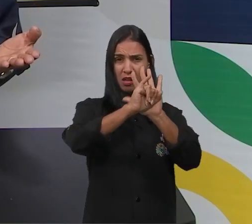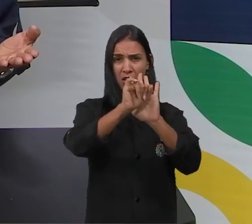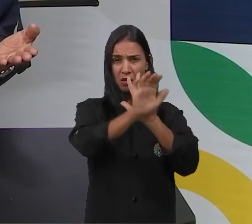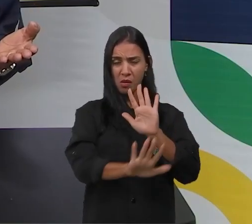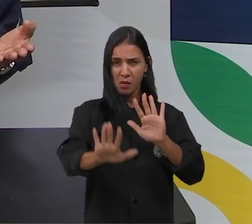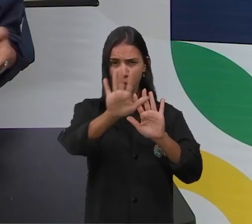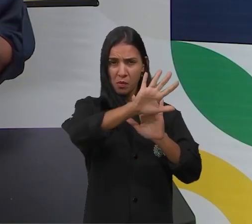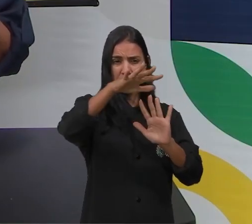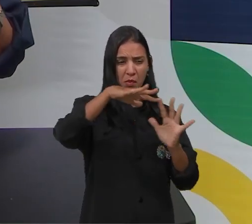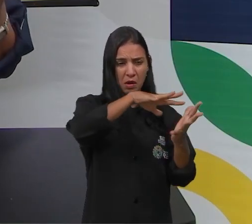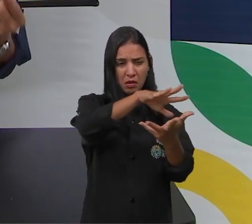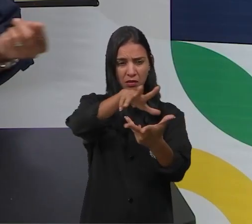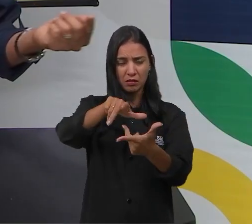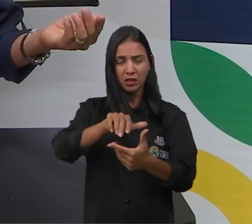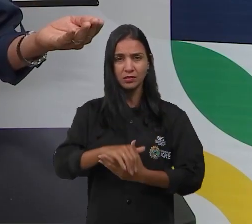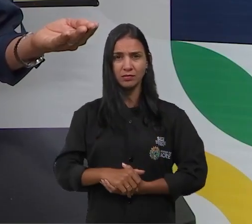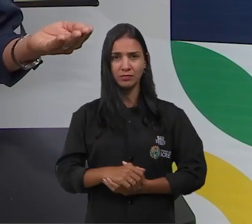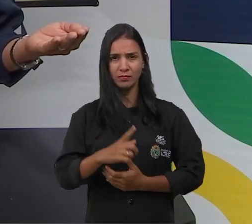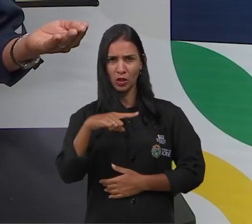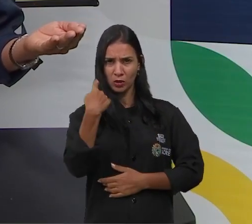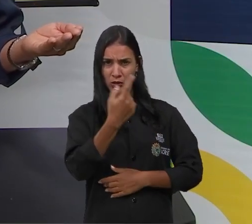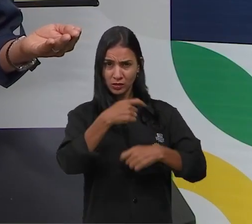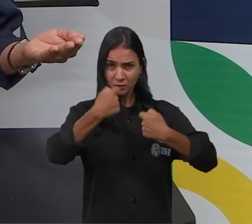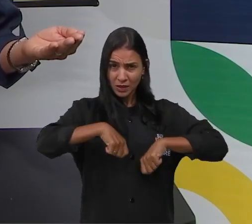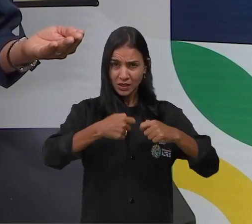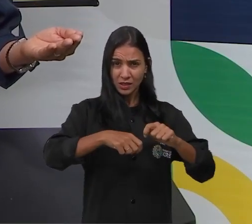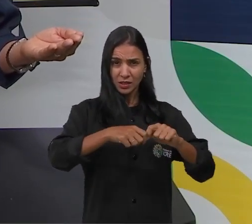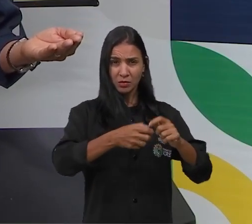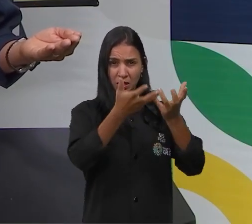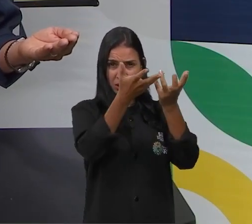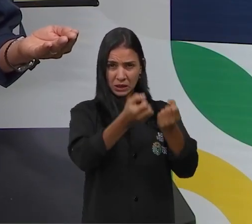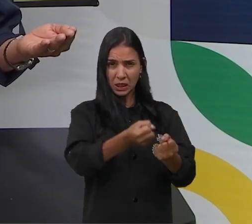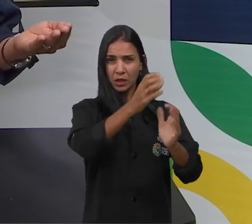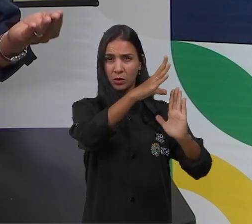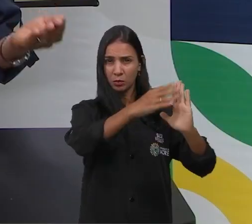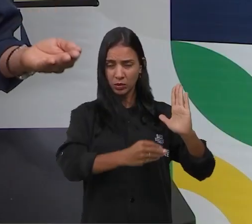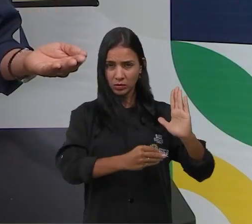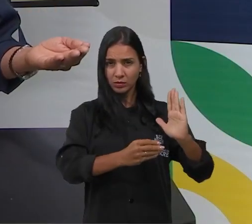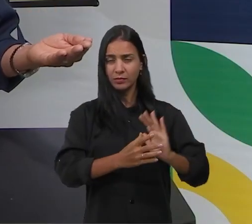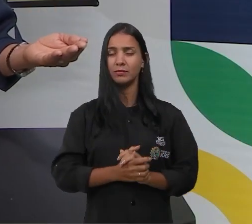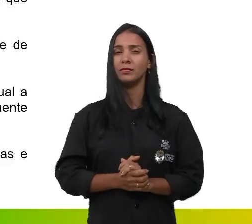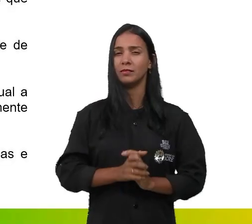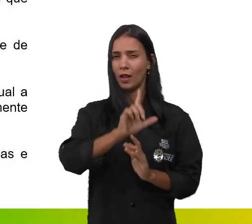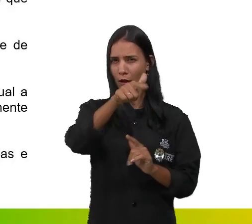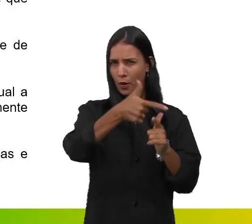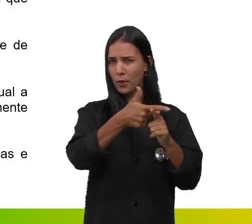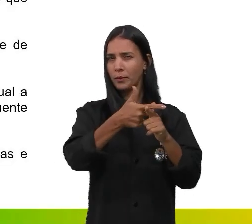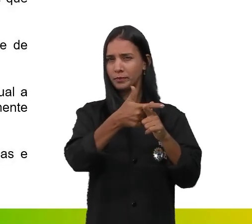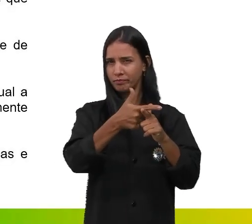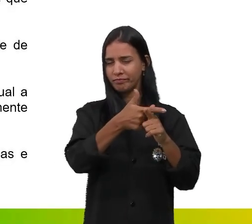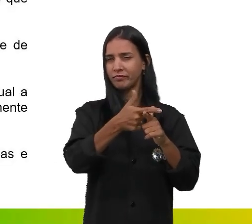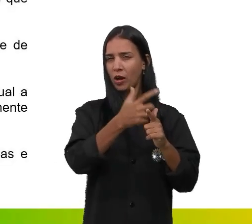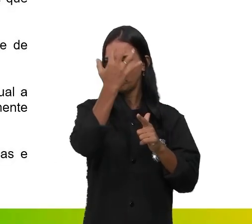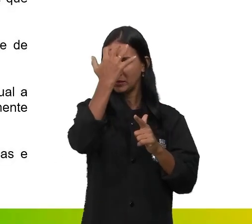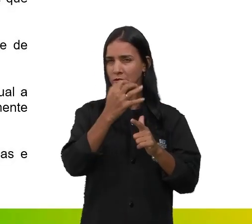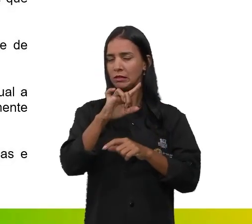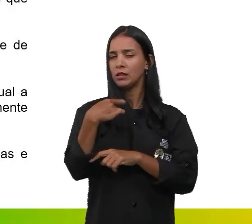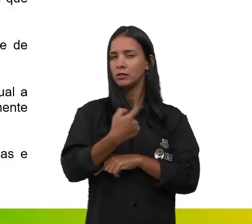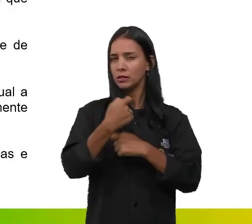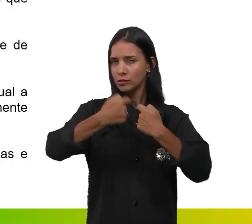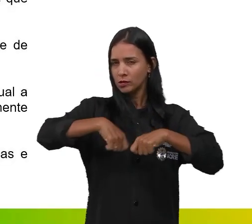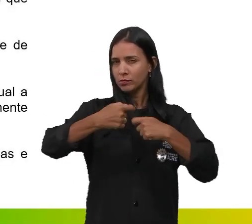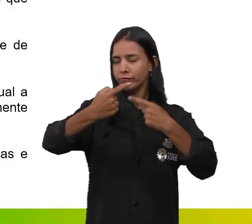universal? E a gente precisa aderir a essa identidade? Esse é um problema sério que precisa ser